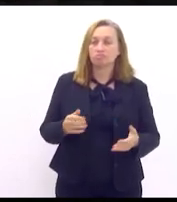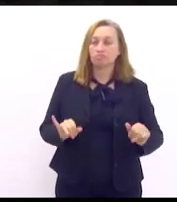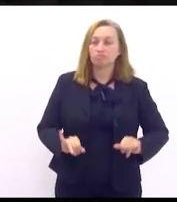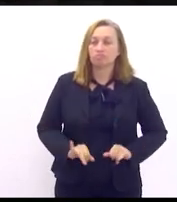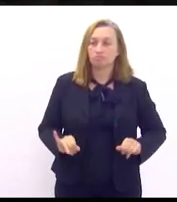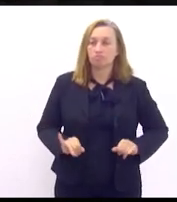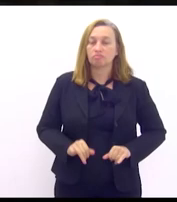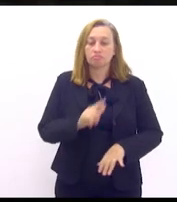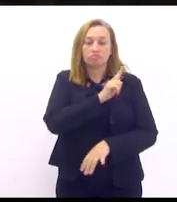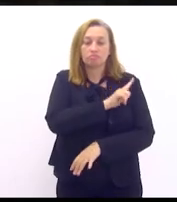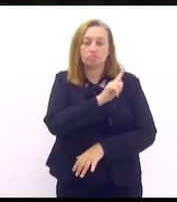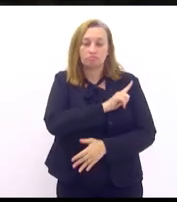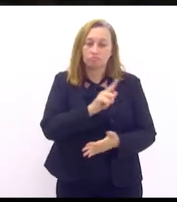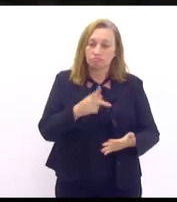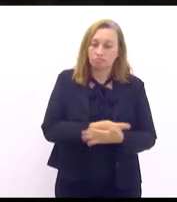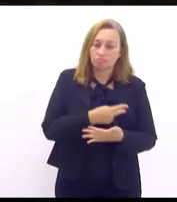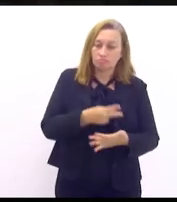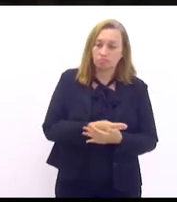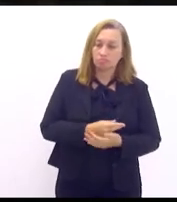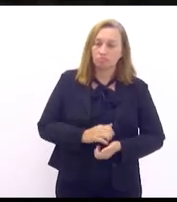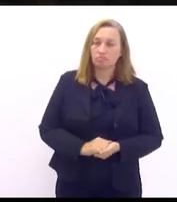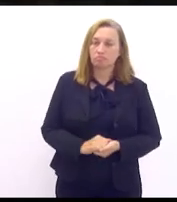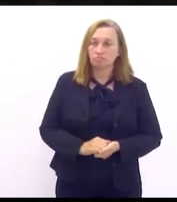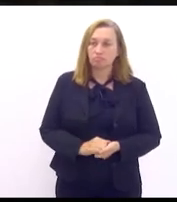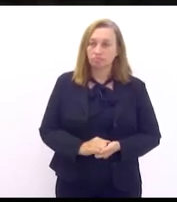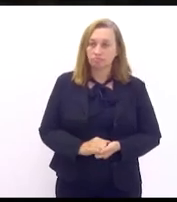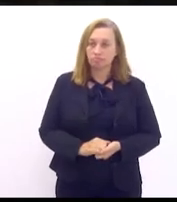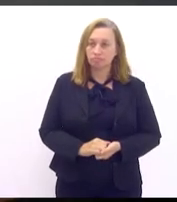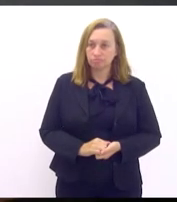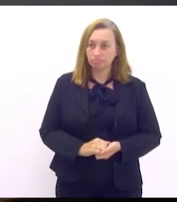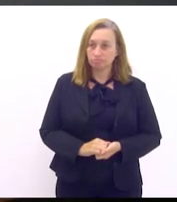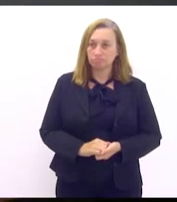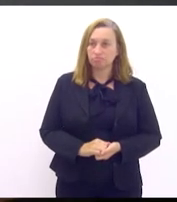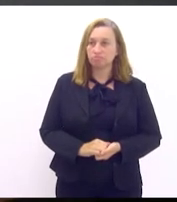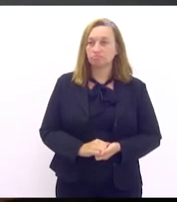de gestores que passaram pelo Palácio.